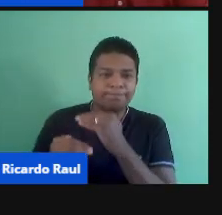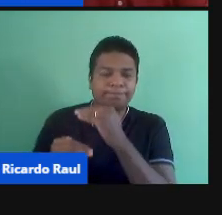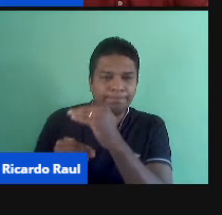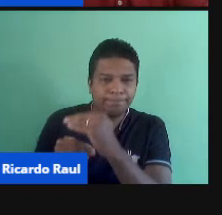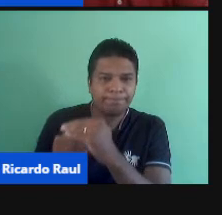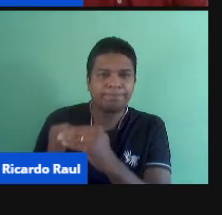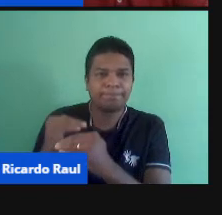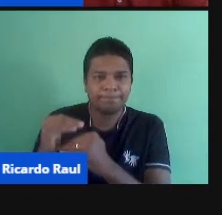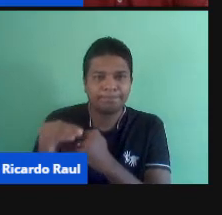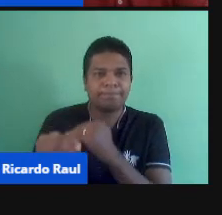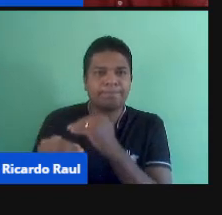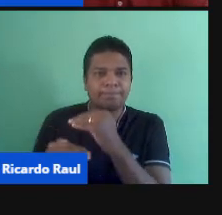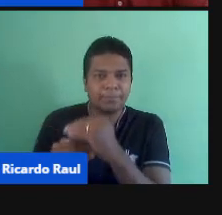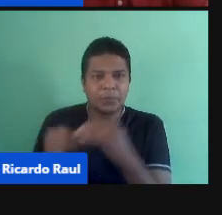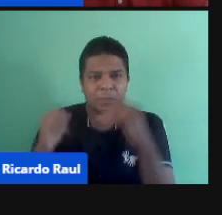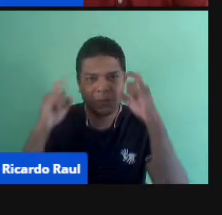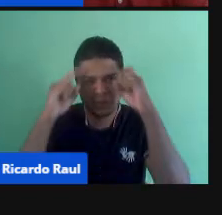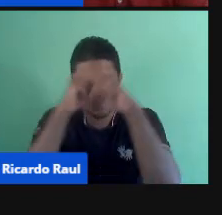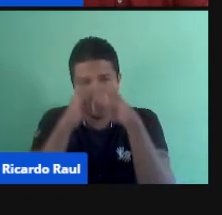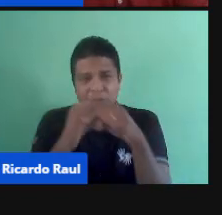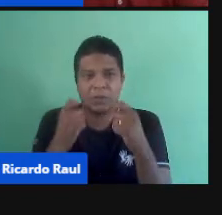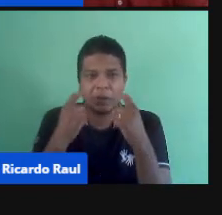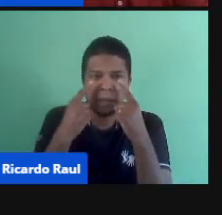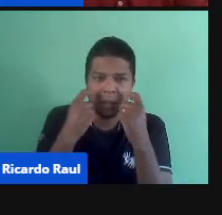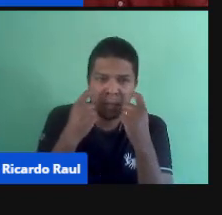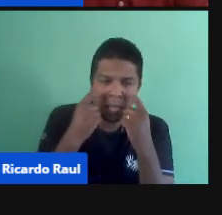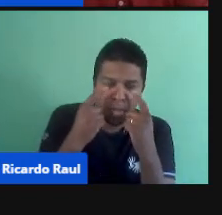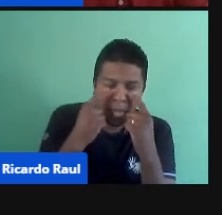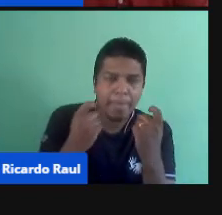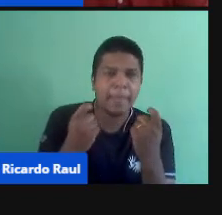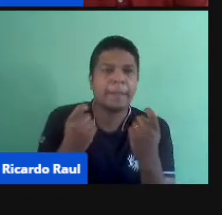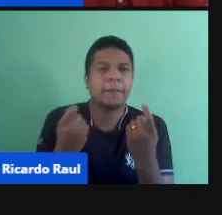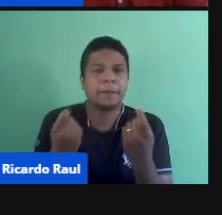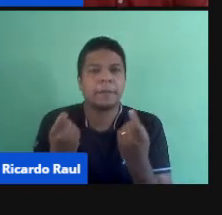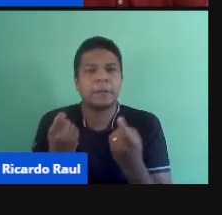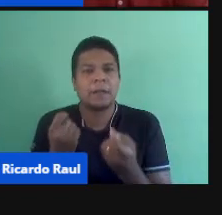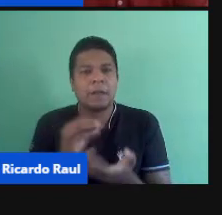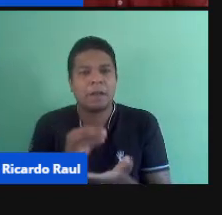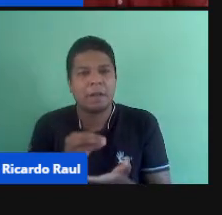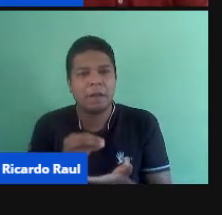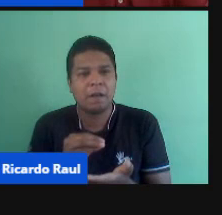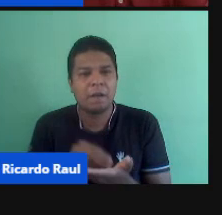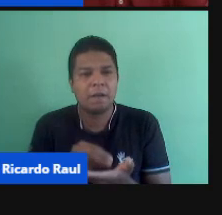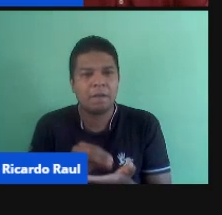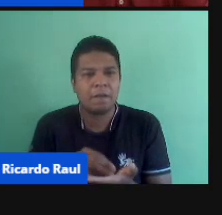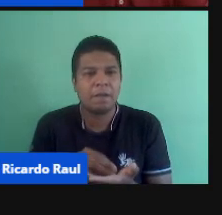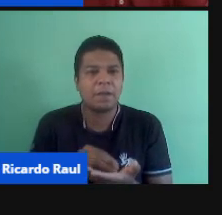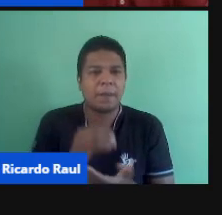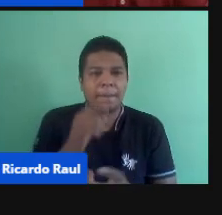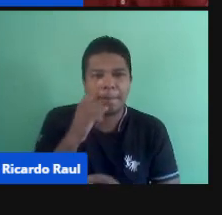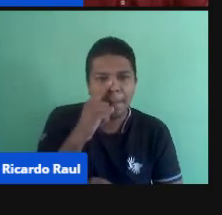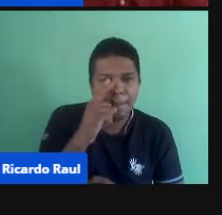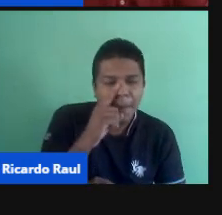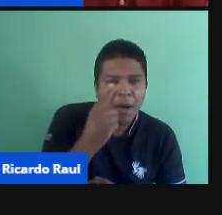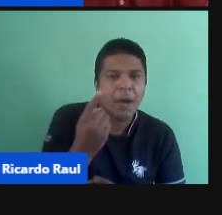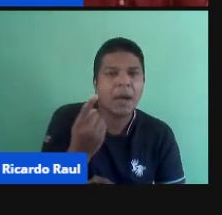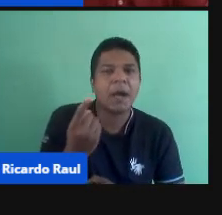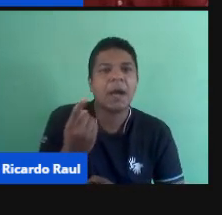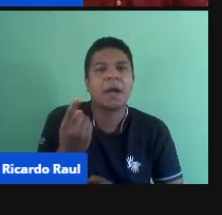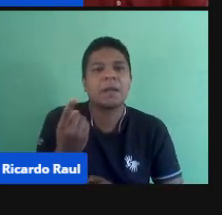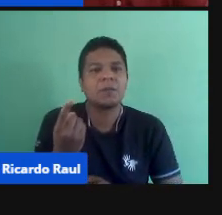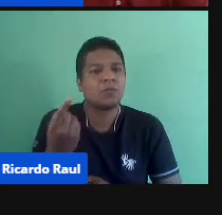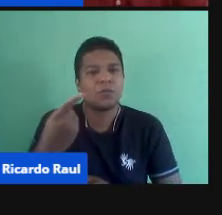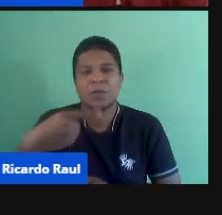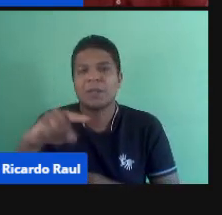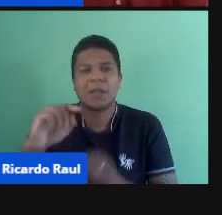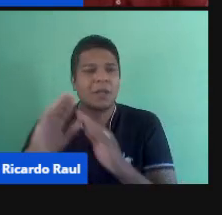que a gente teve dificuldade, aquele choro, aquela ausência da mãe, do pai, da família que ele ia na escola,